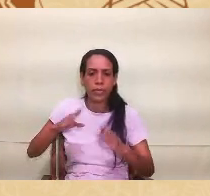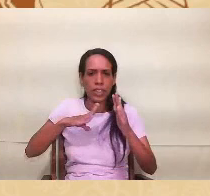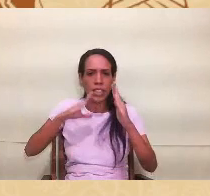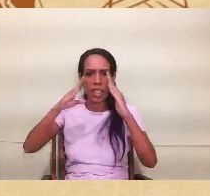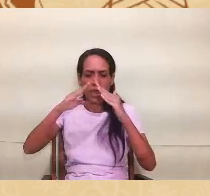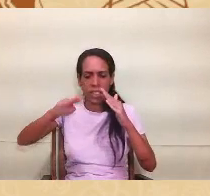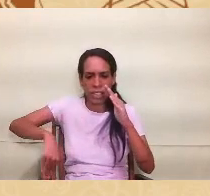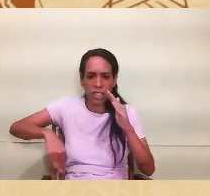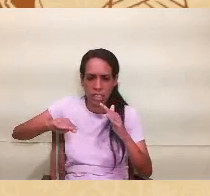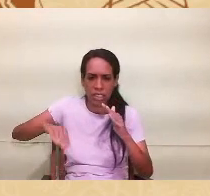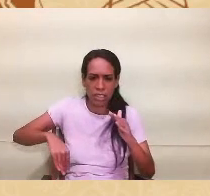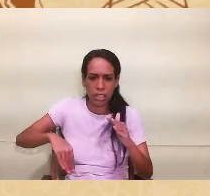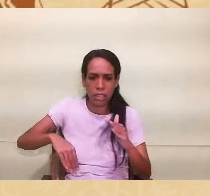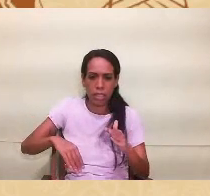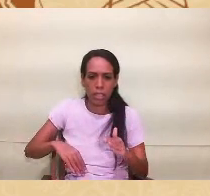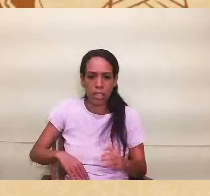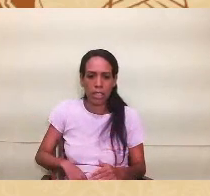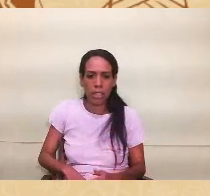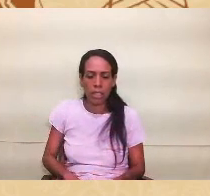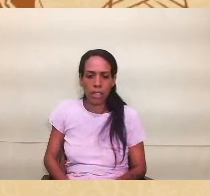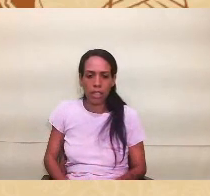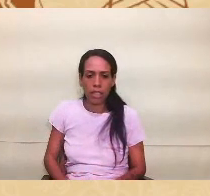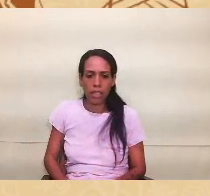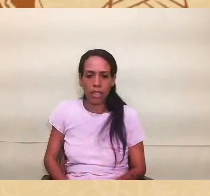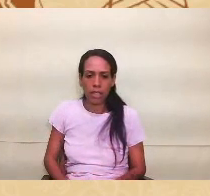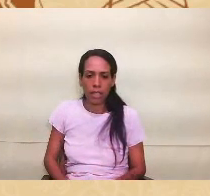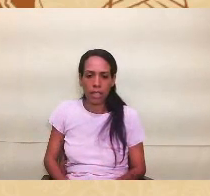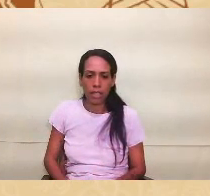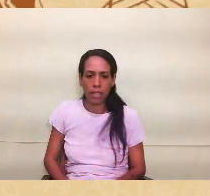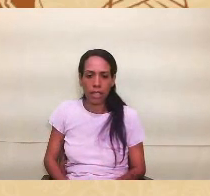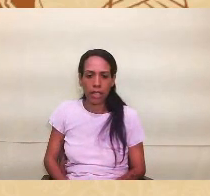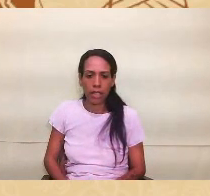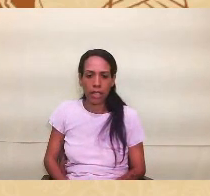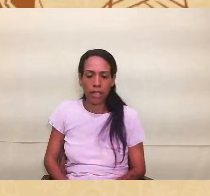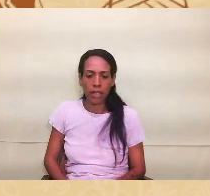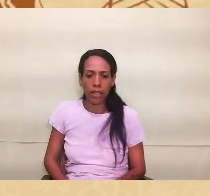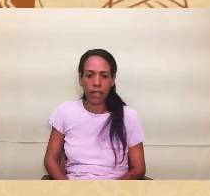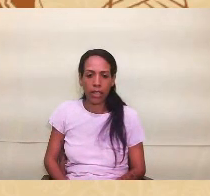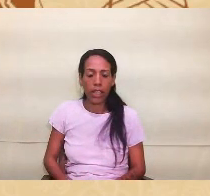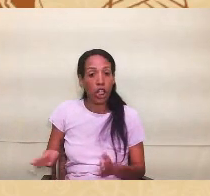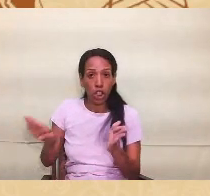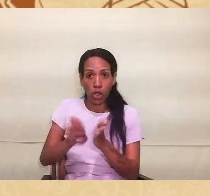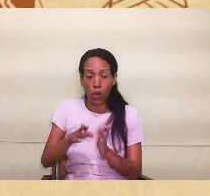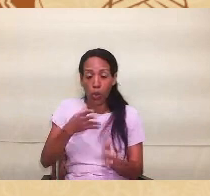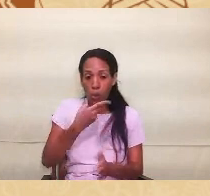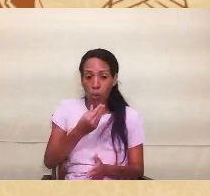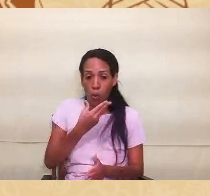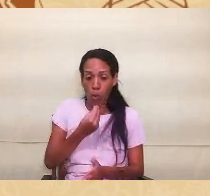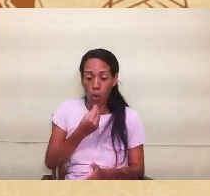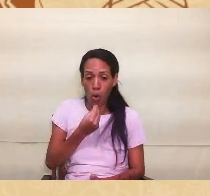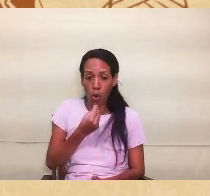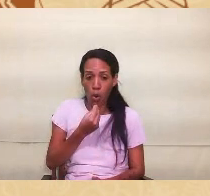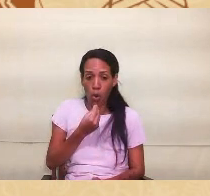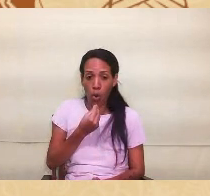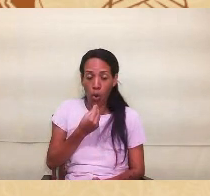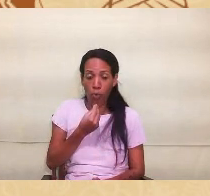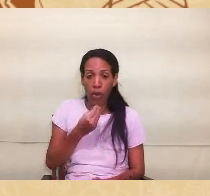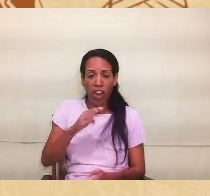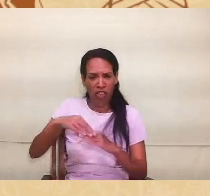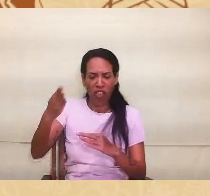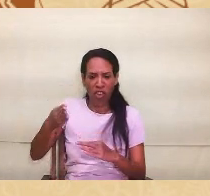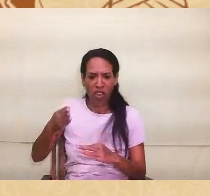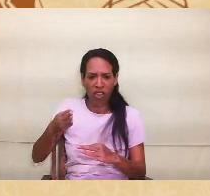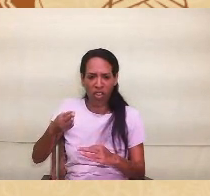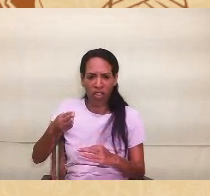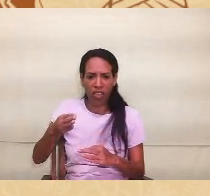Cabana acho que se chama de barraca de praia, né? A gente chama de cabana. Aí chegou uma pessoa de fora, falou para o índio aqui